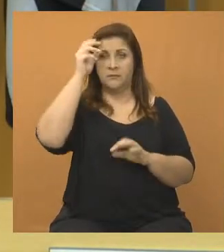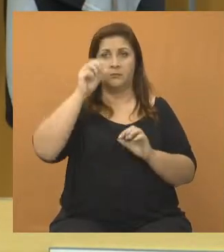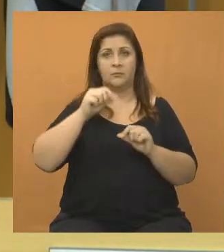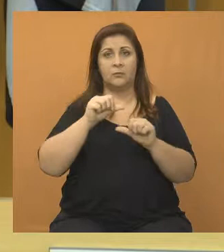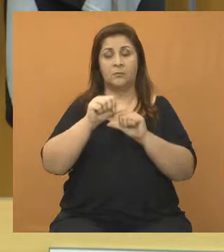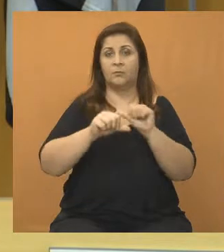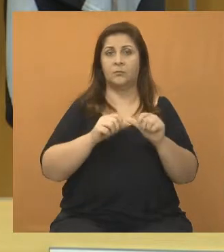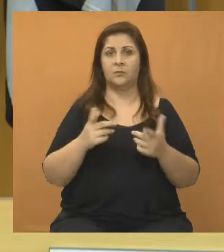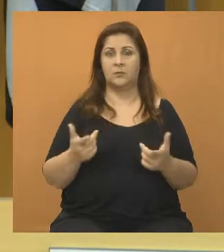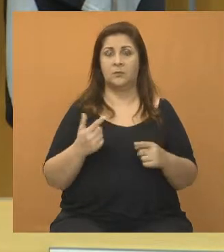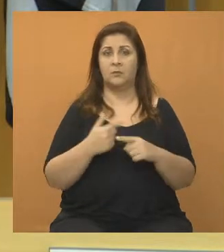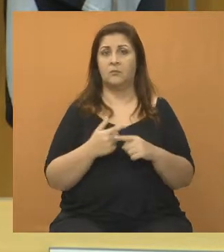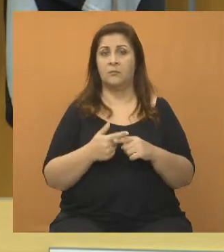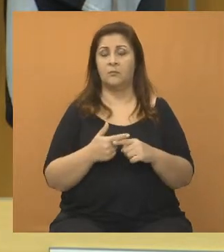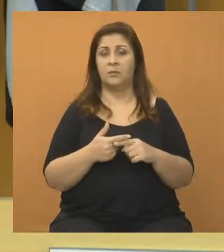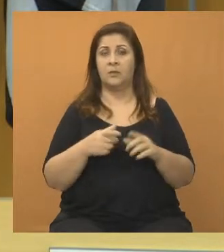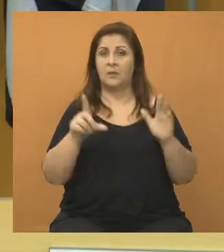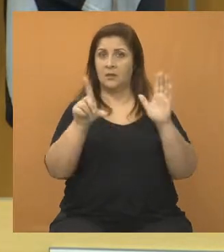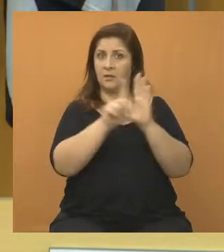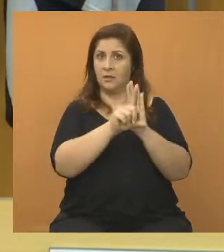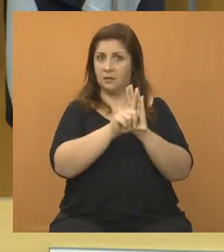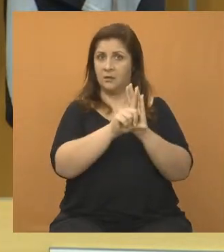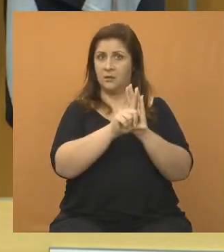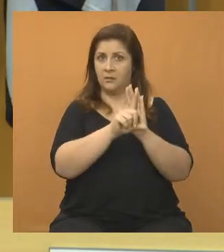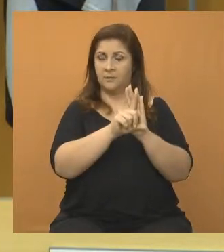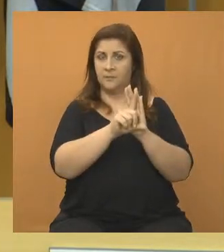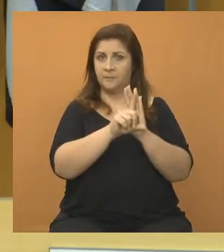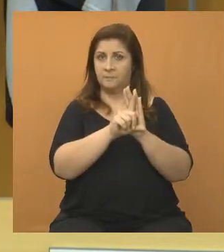uma determinação federal de que